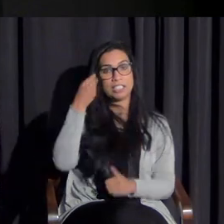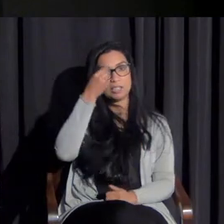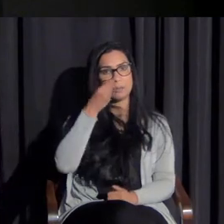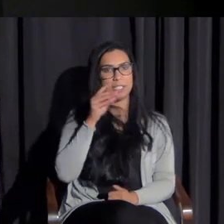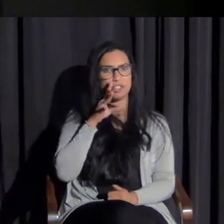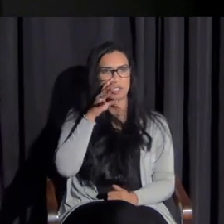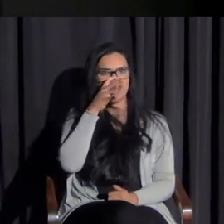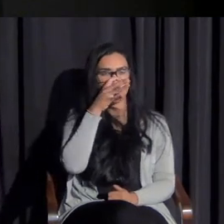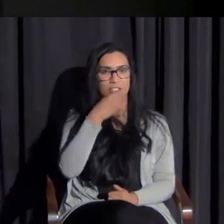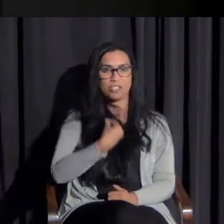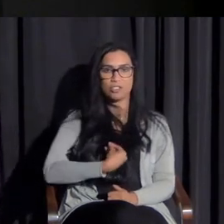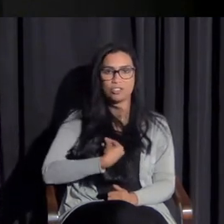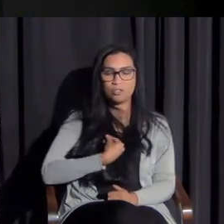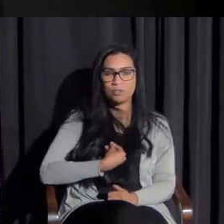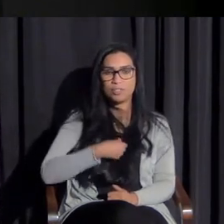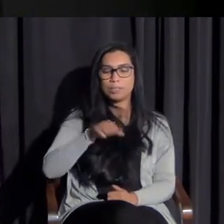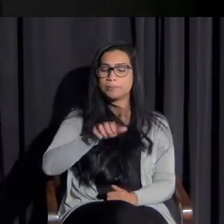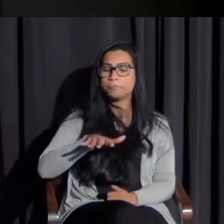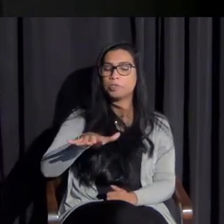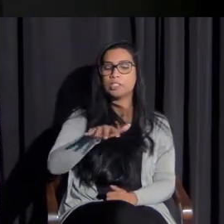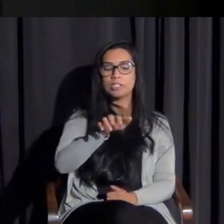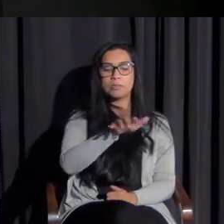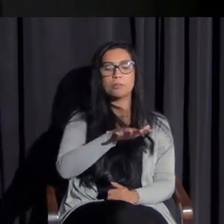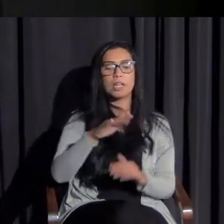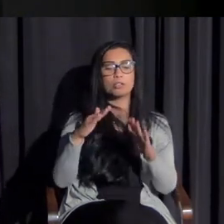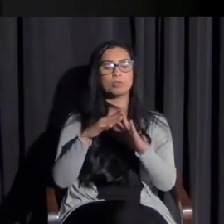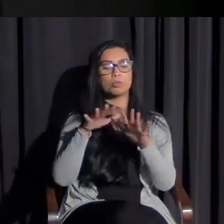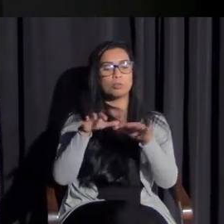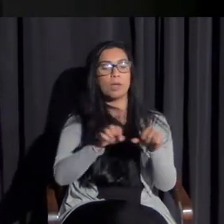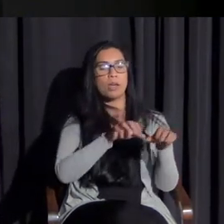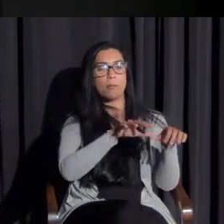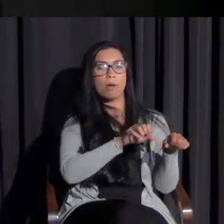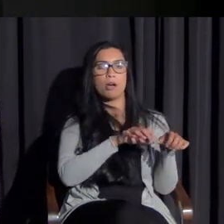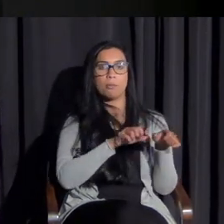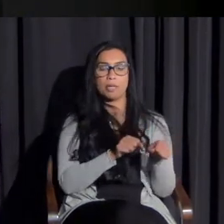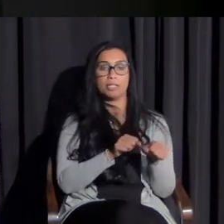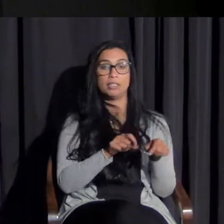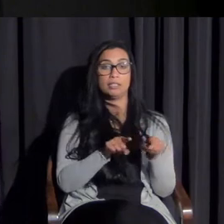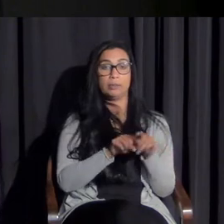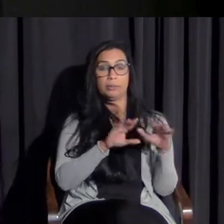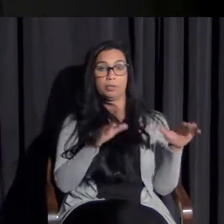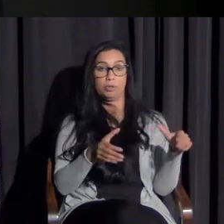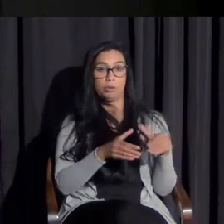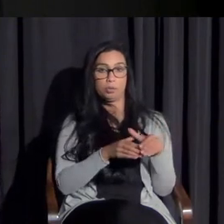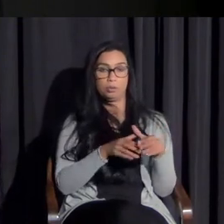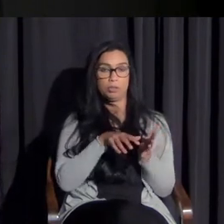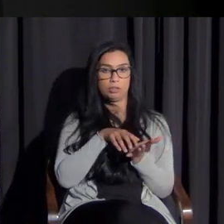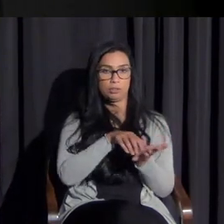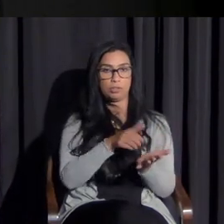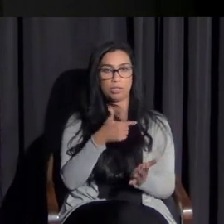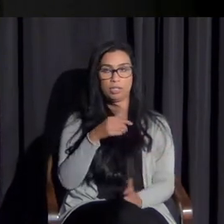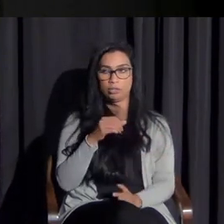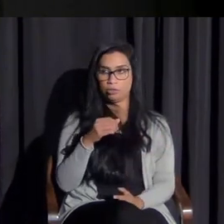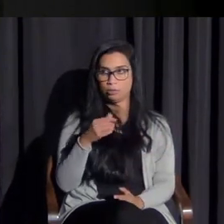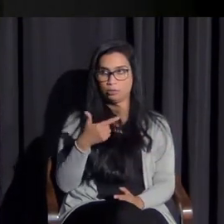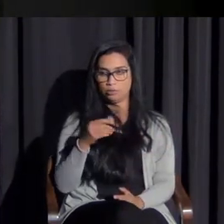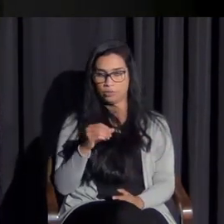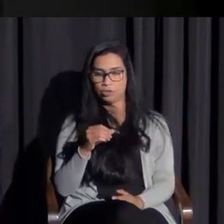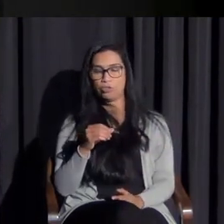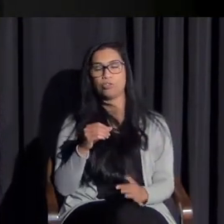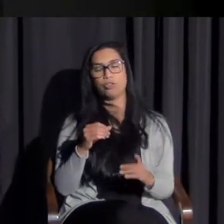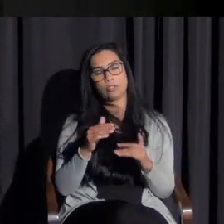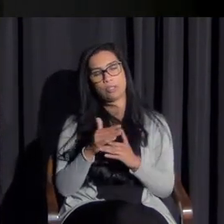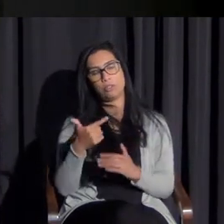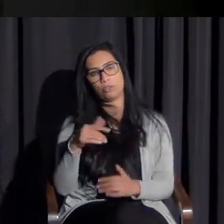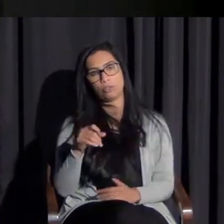das infâncias nas ocupações. Então, enquanto equipe, né, da região Centro-Oeste, em 2020 e 2021, nós selamos um